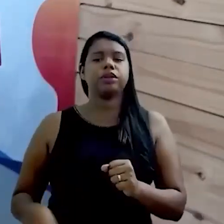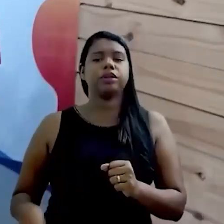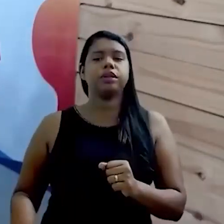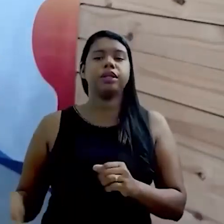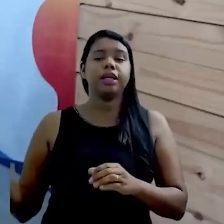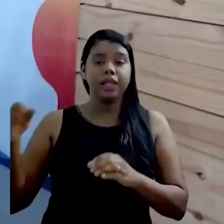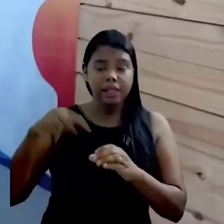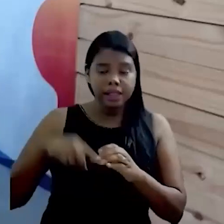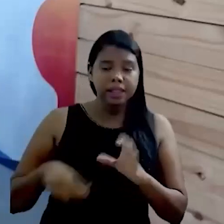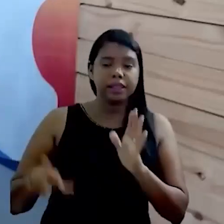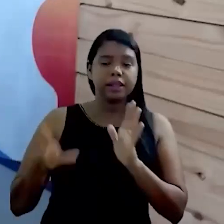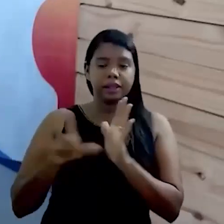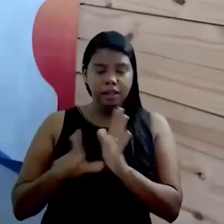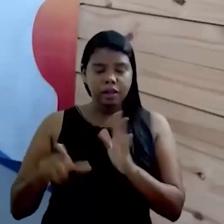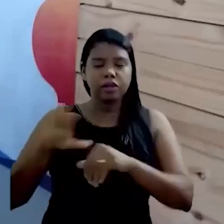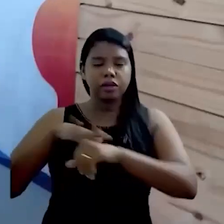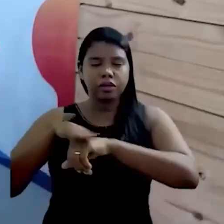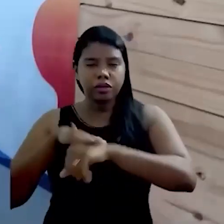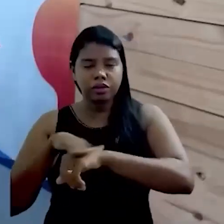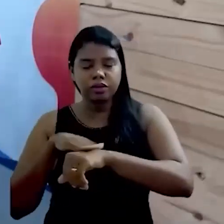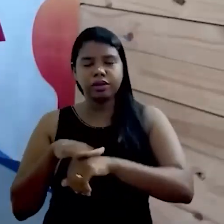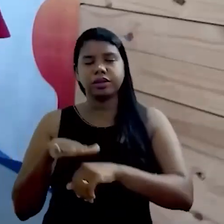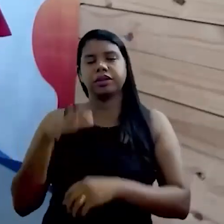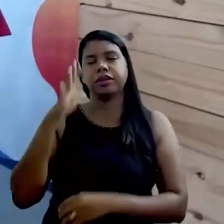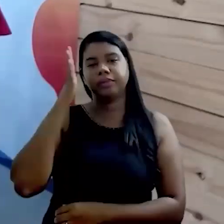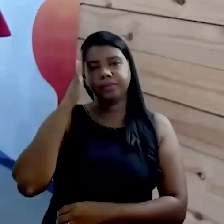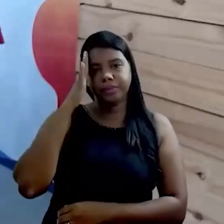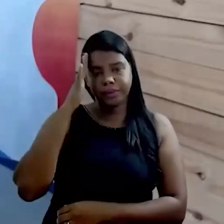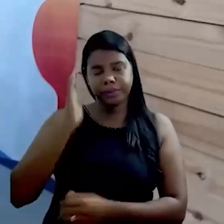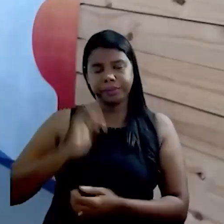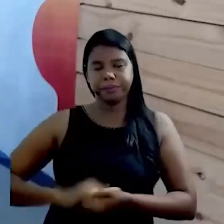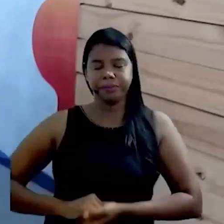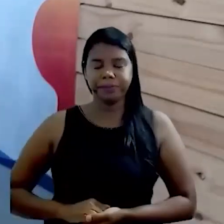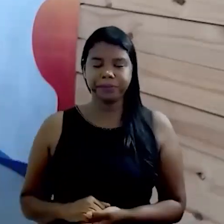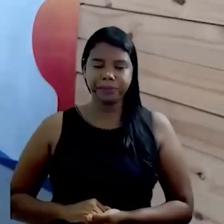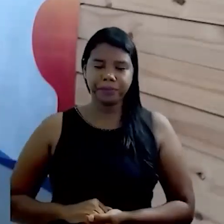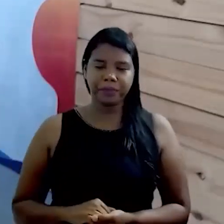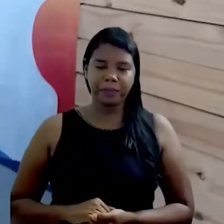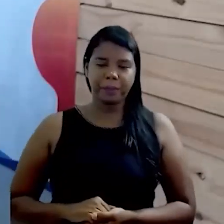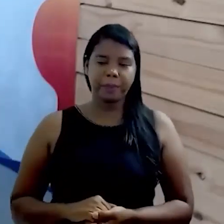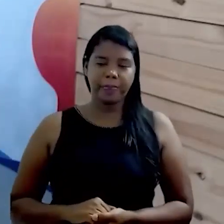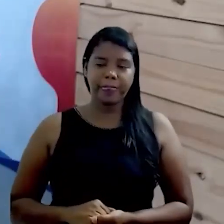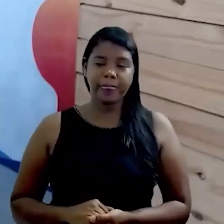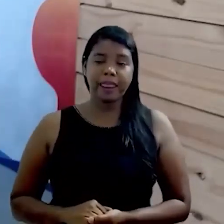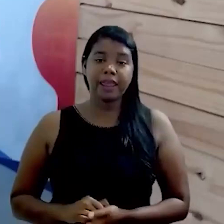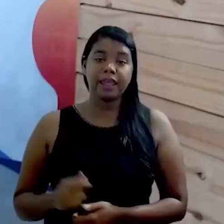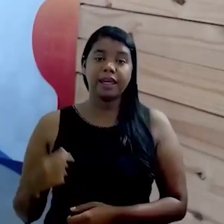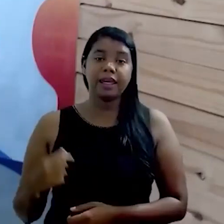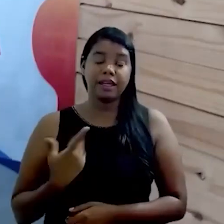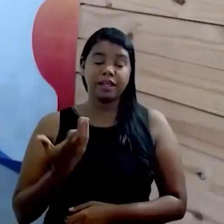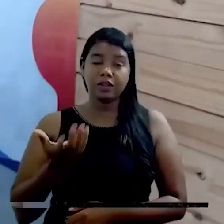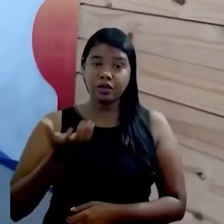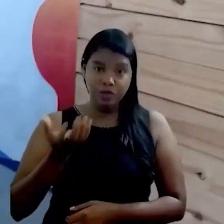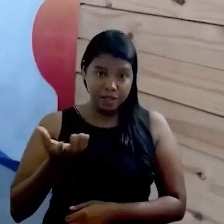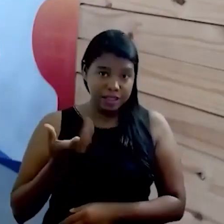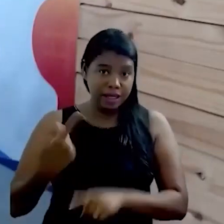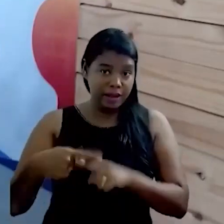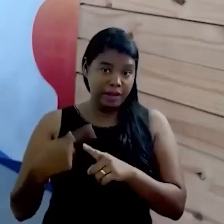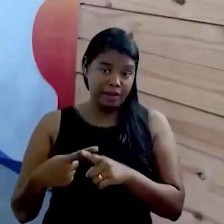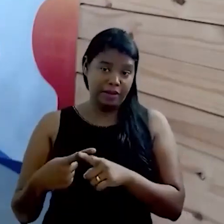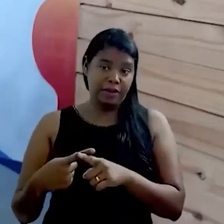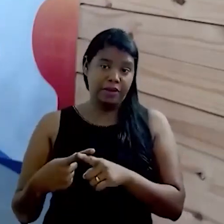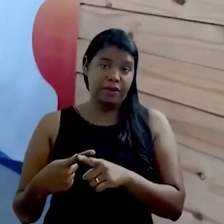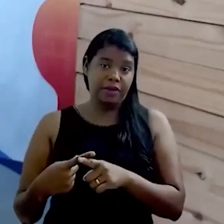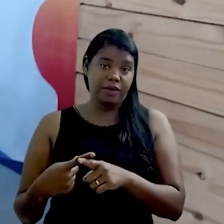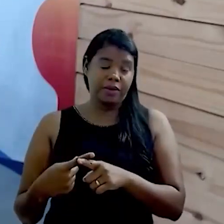Conexão emocional com o cliente. Tudo, né? É tudo. E aí, nesse sentido, acaba que a gente quer, porque a tecnologia agiliza muita